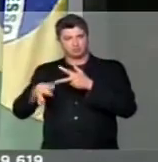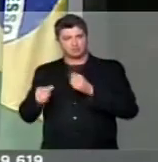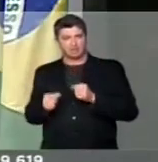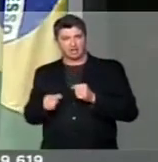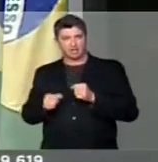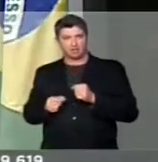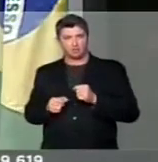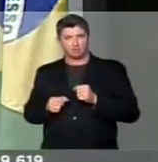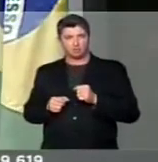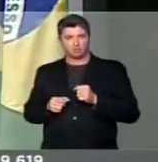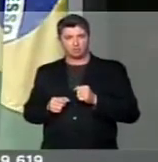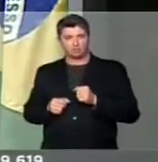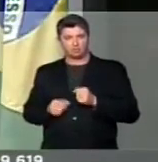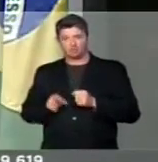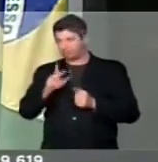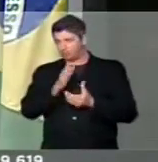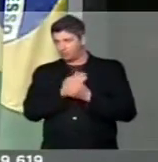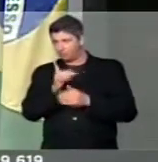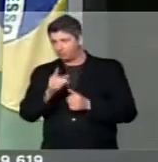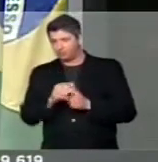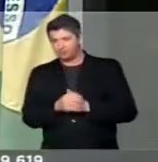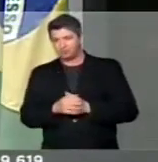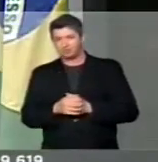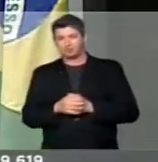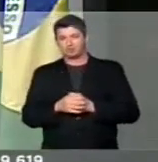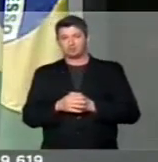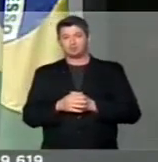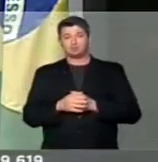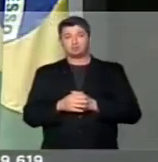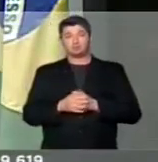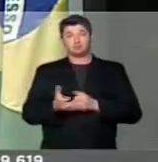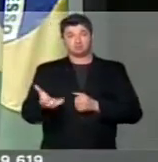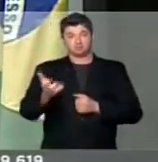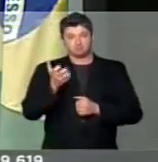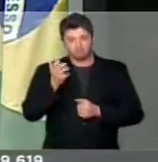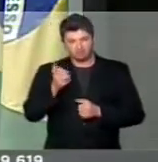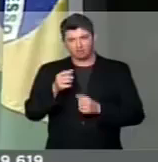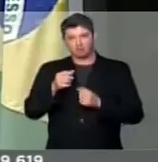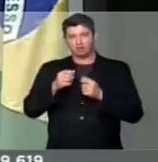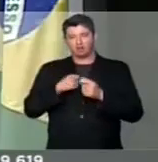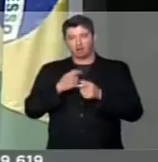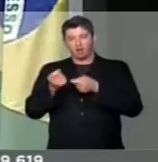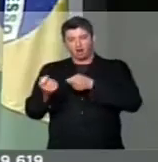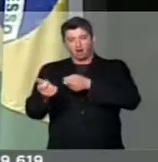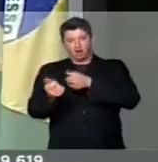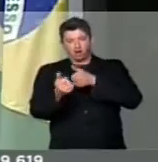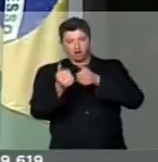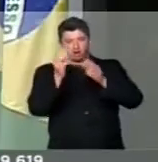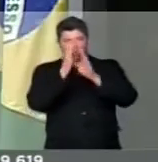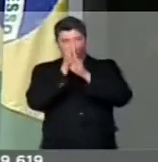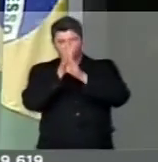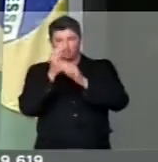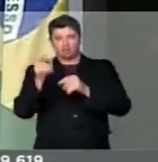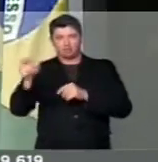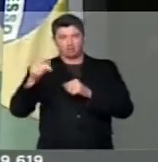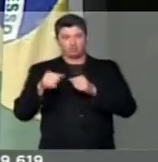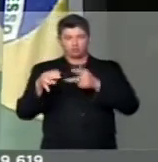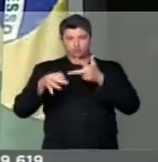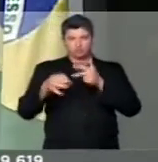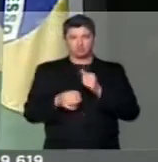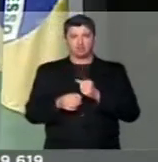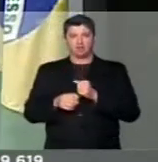vista político e não no processo? Querer dar volta no judiciário? Correndo